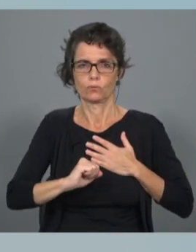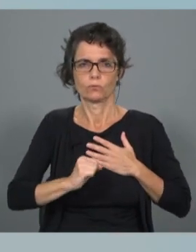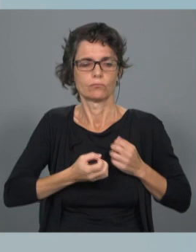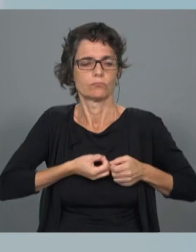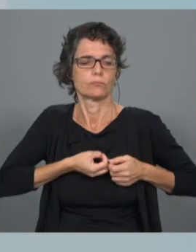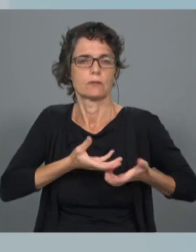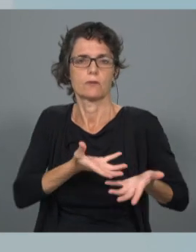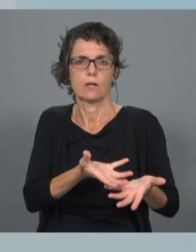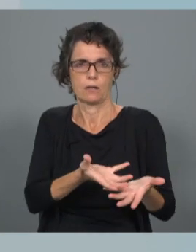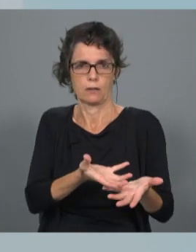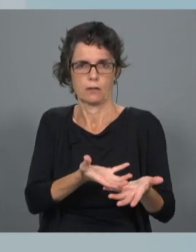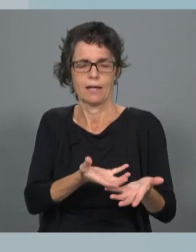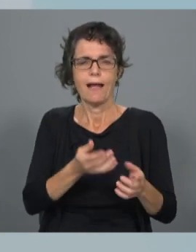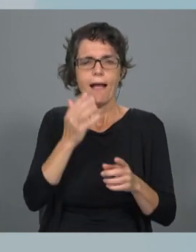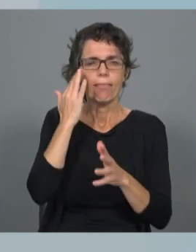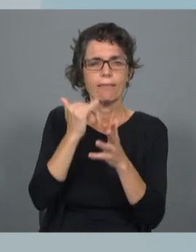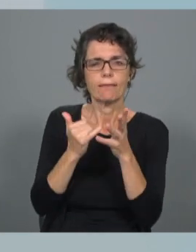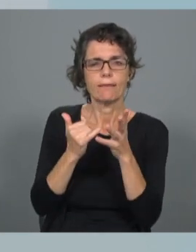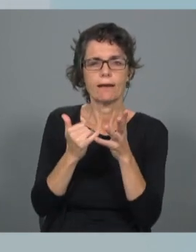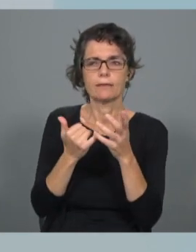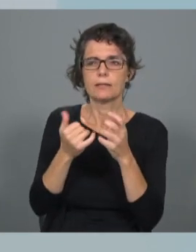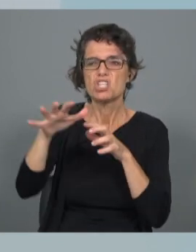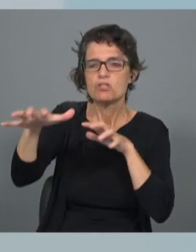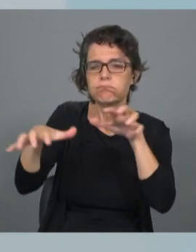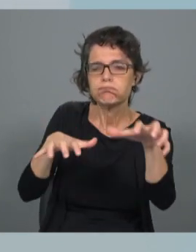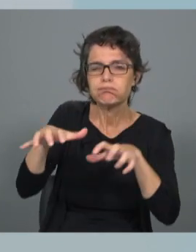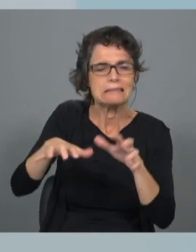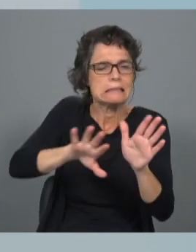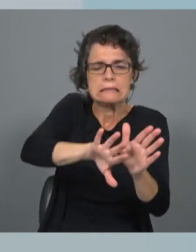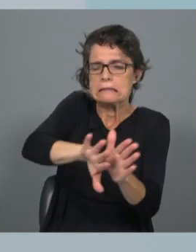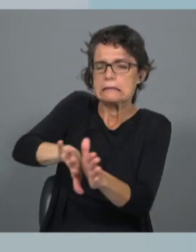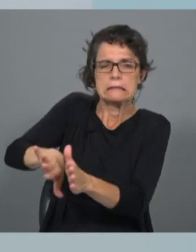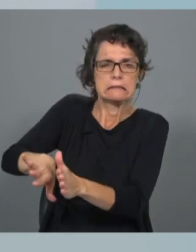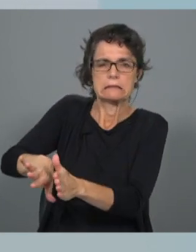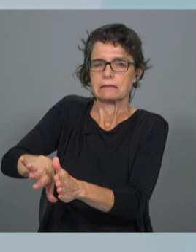é? E desligarmos daquilo que nos é inútil para